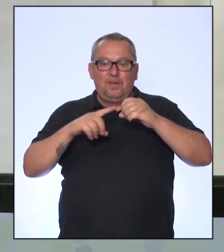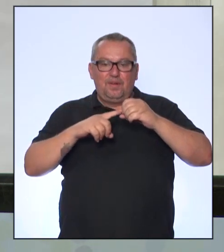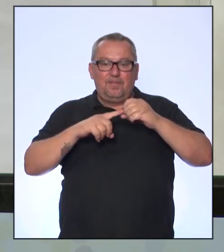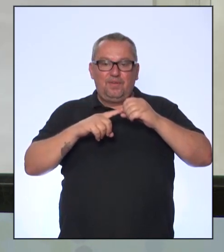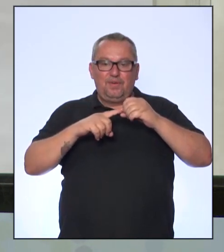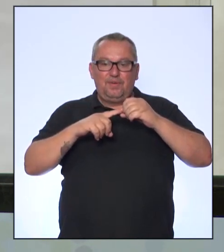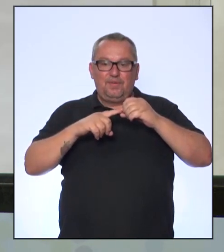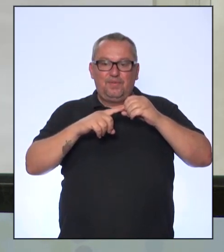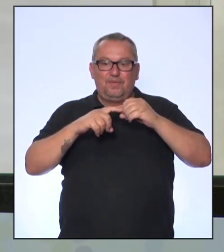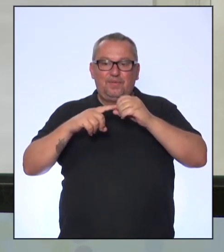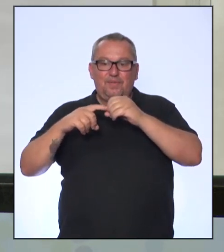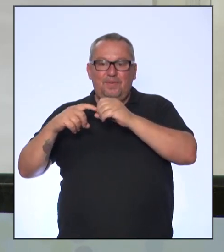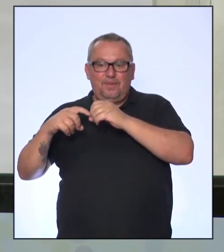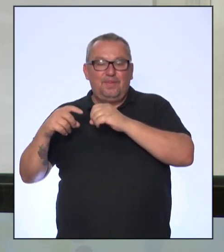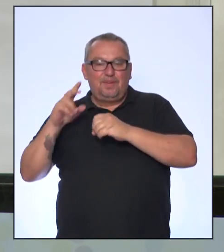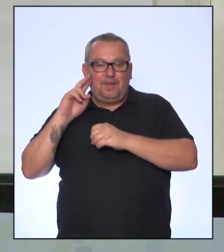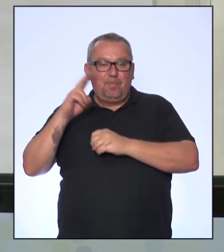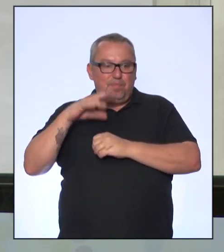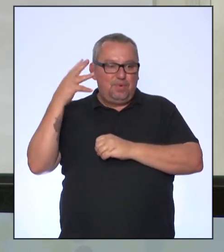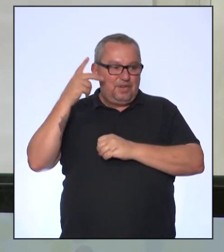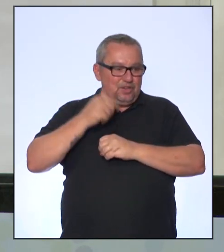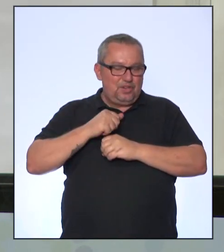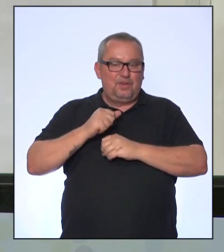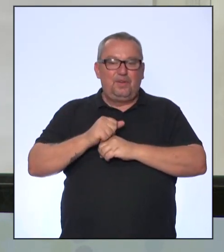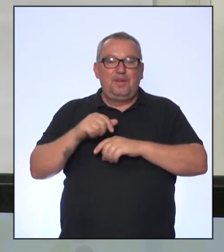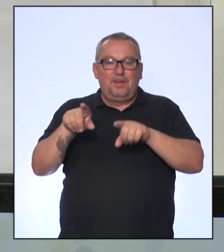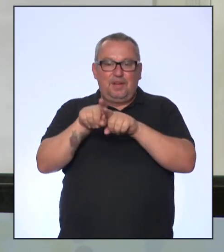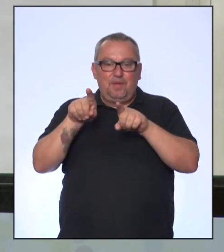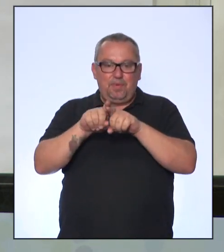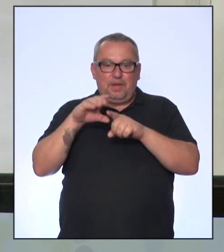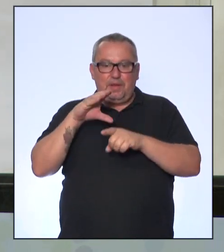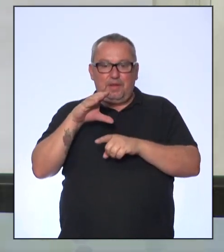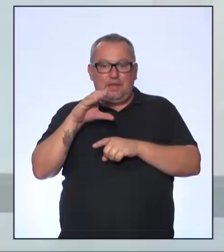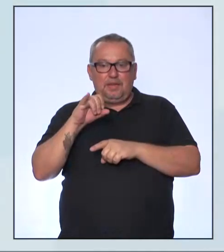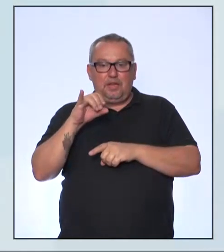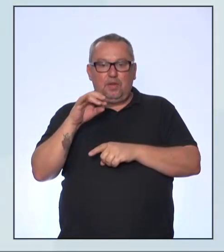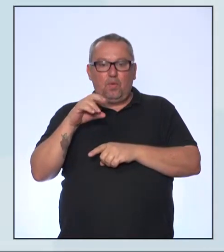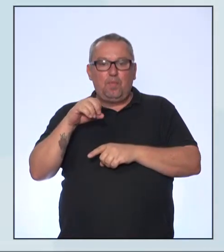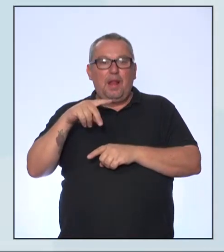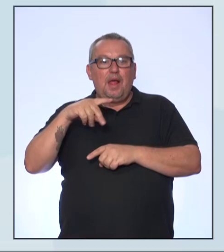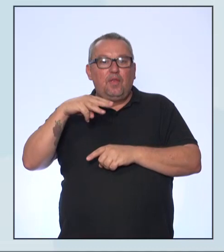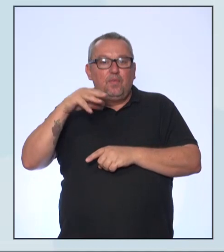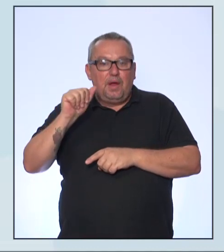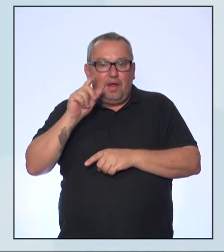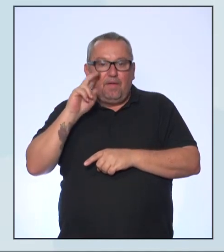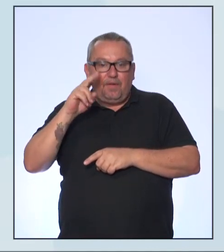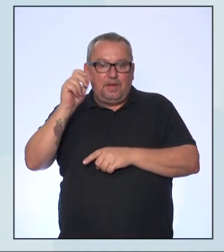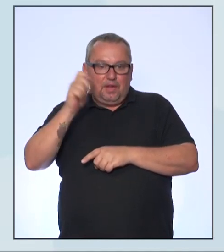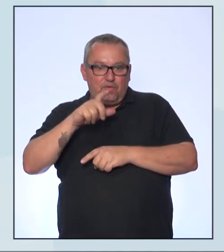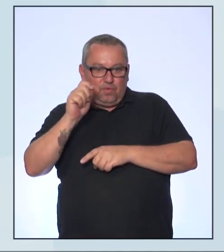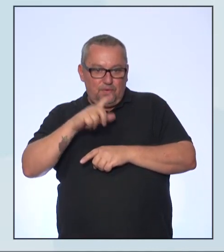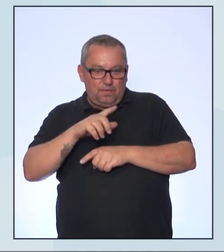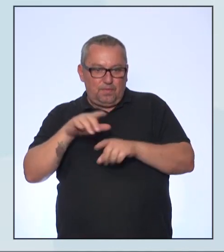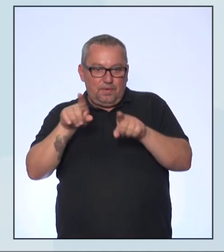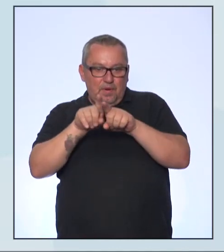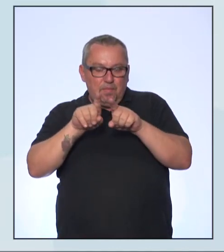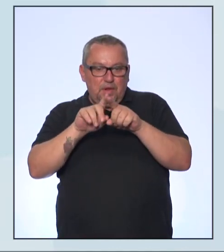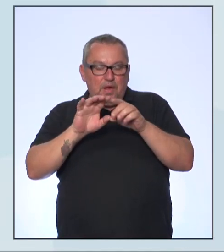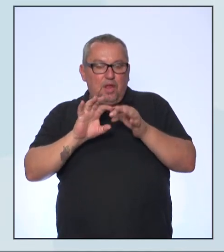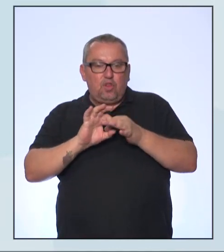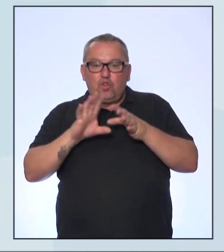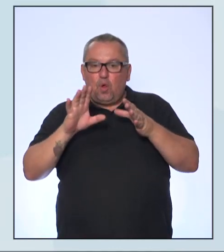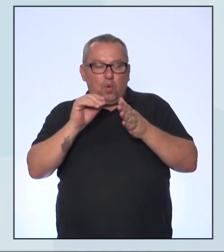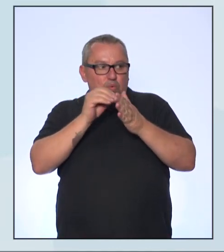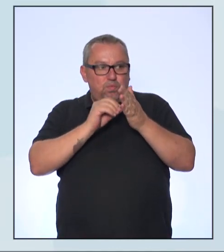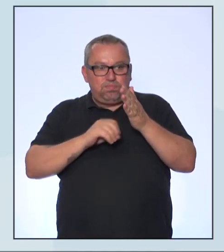Olha lá o citoplasma, né, em azul, e o núcleo em vermelhinho dentro da célula. Guardadinho não, solto,